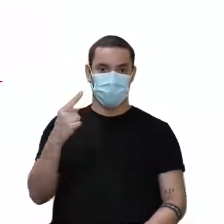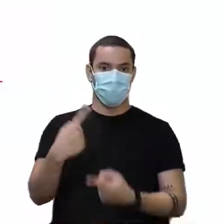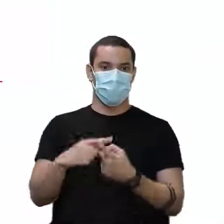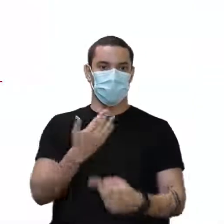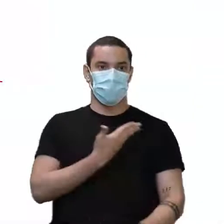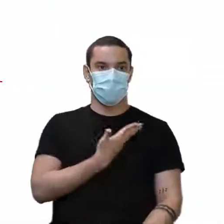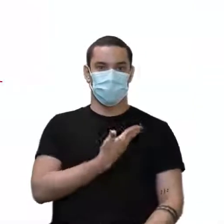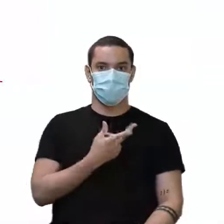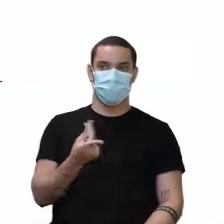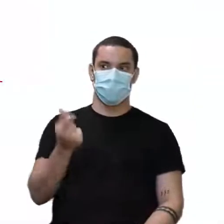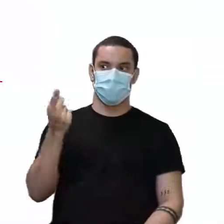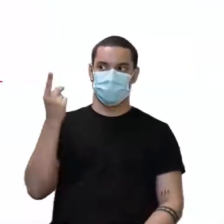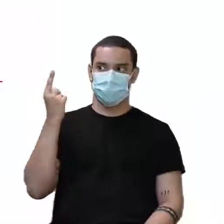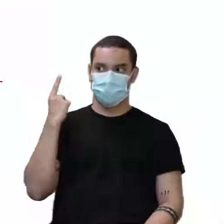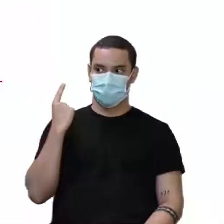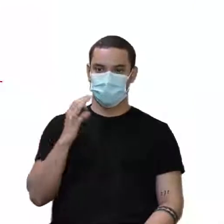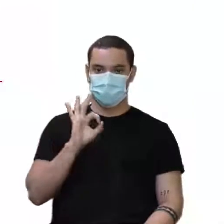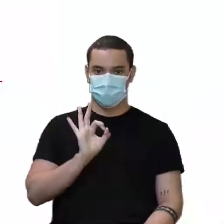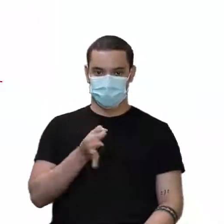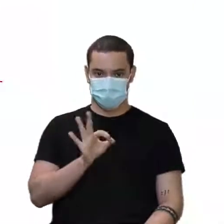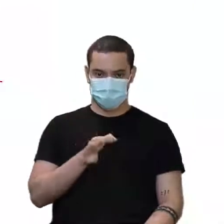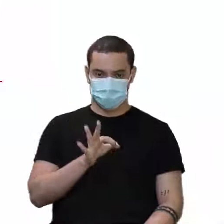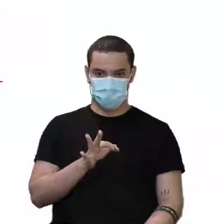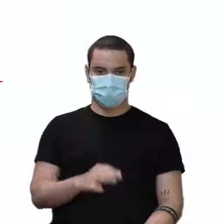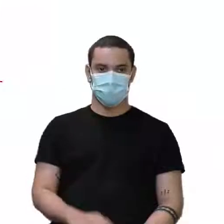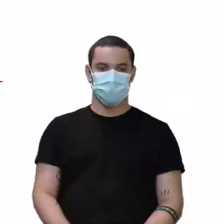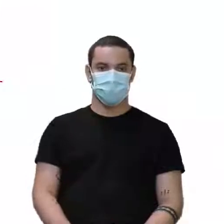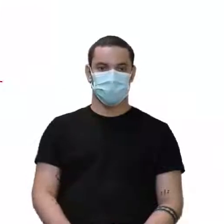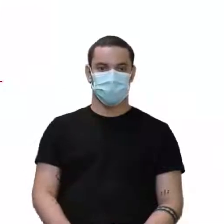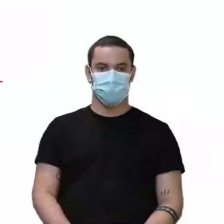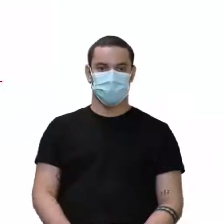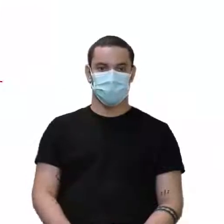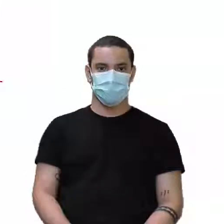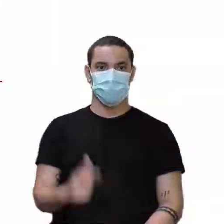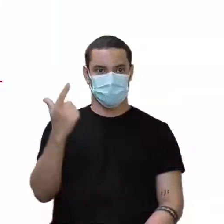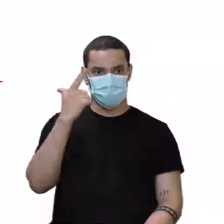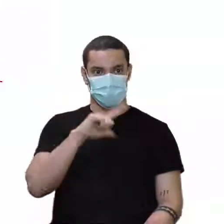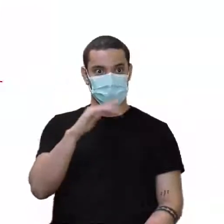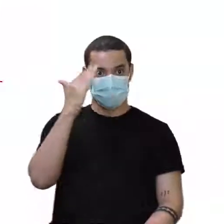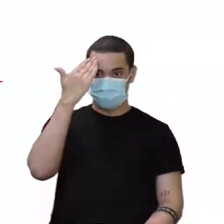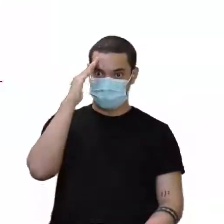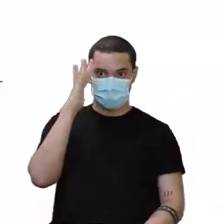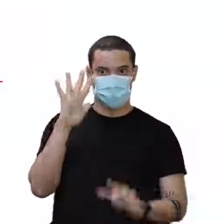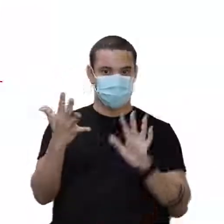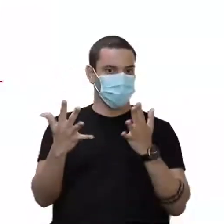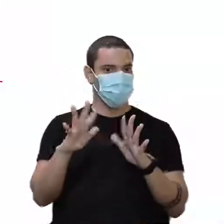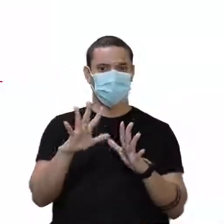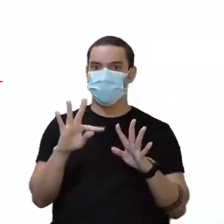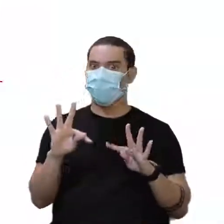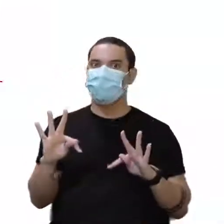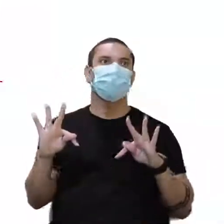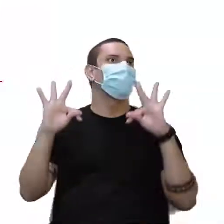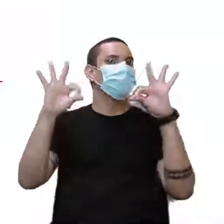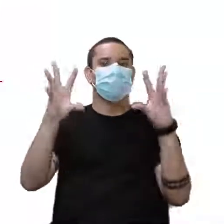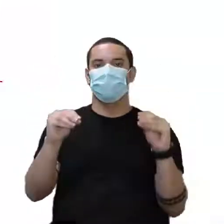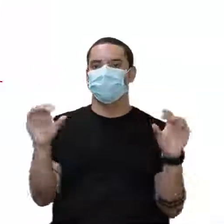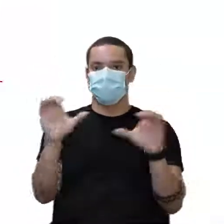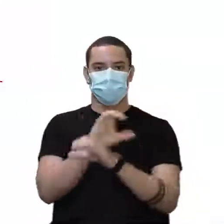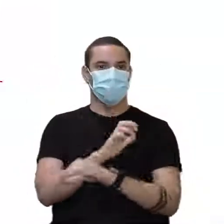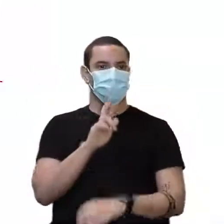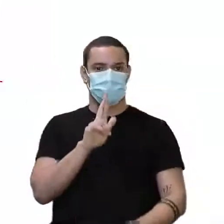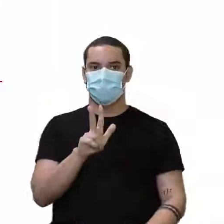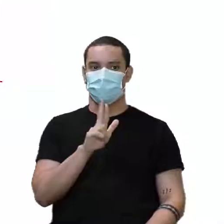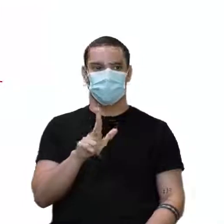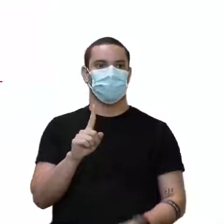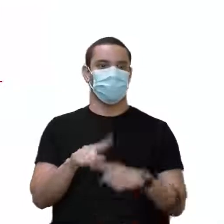10 years, alright? Pegaram aí o uso do since, do for, não se pega tudo completamente assim quando é apresentado de uma